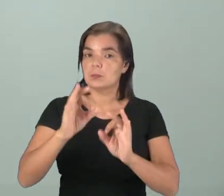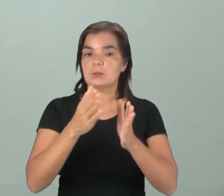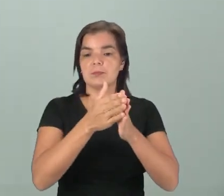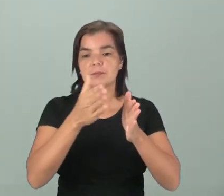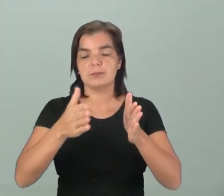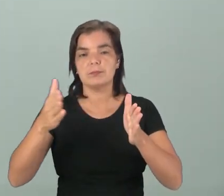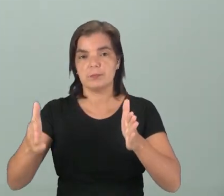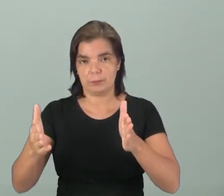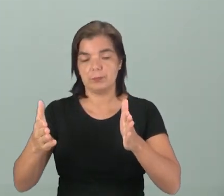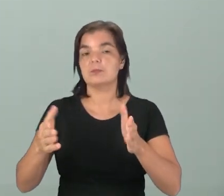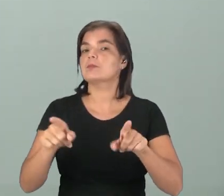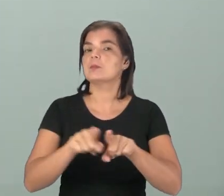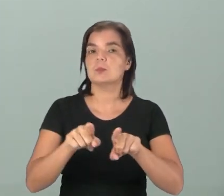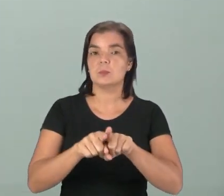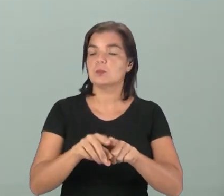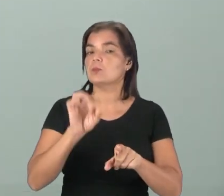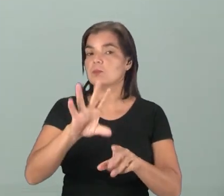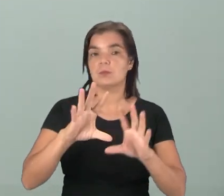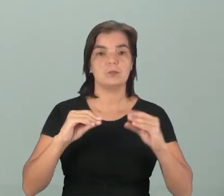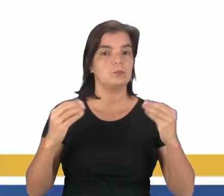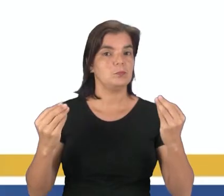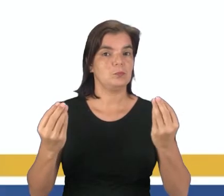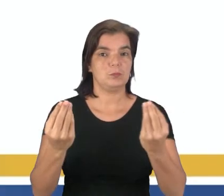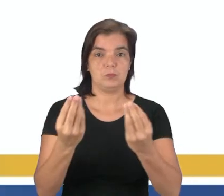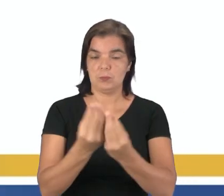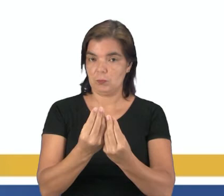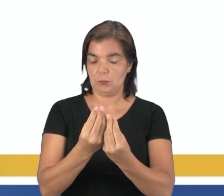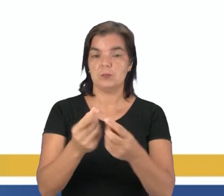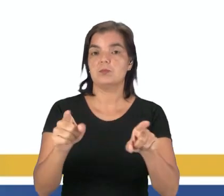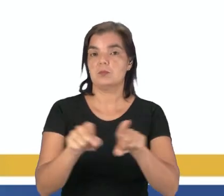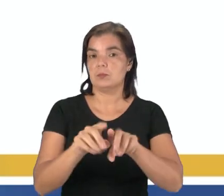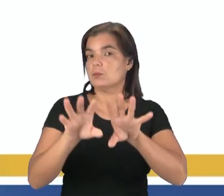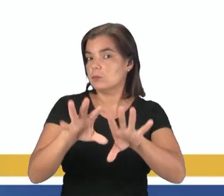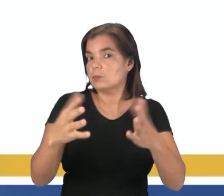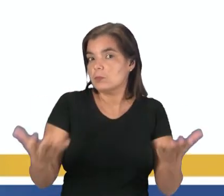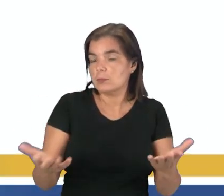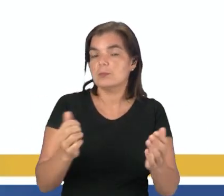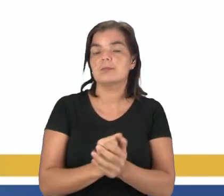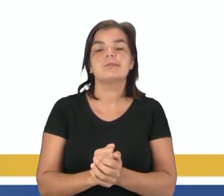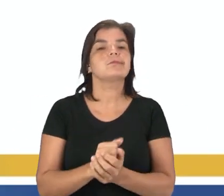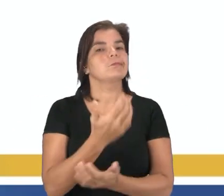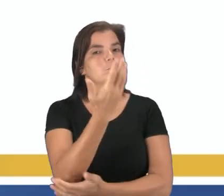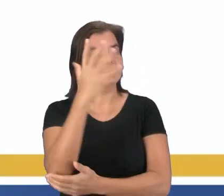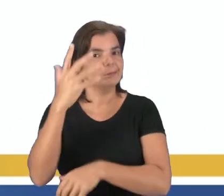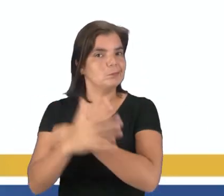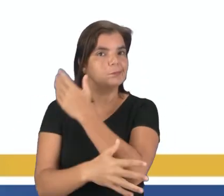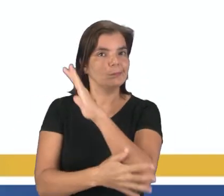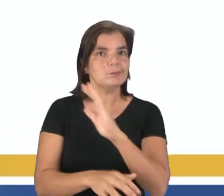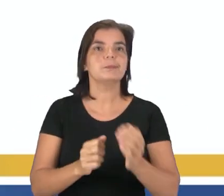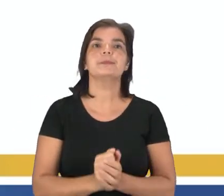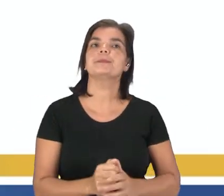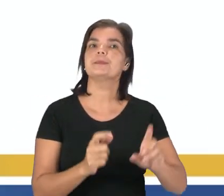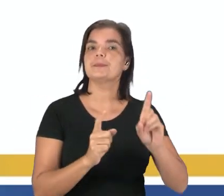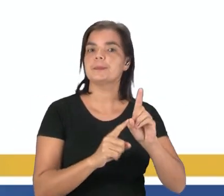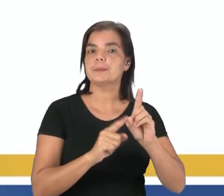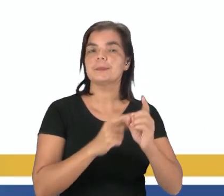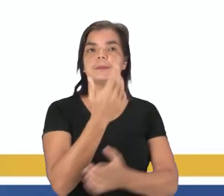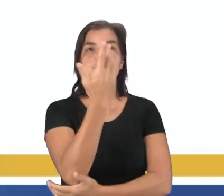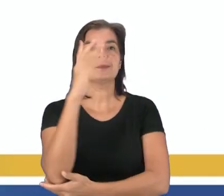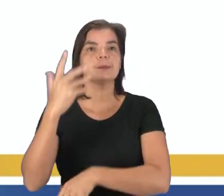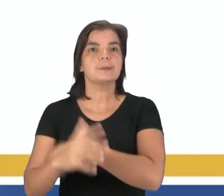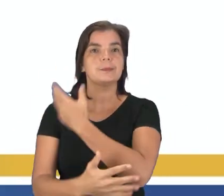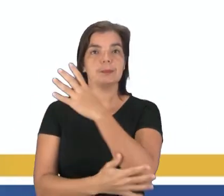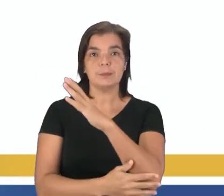passar por vários processos. Ele não é aí uma substância encontrada dessa forma na natureza. Na letra D.